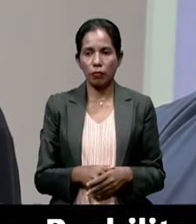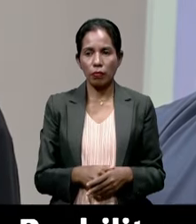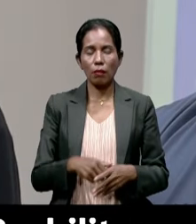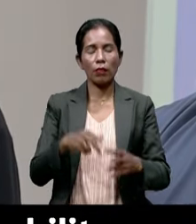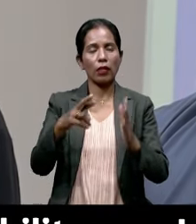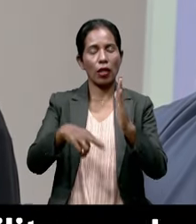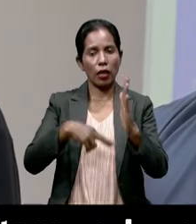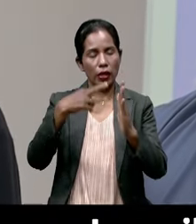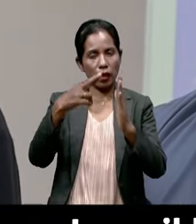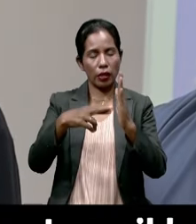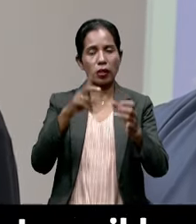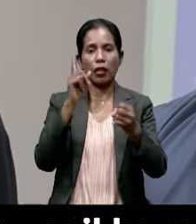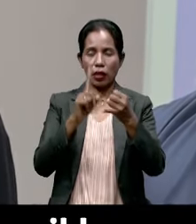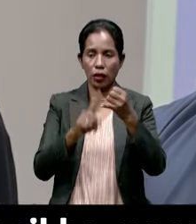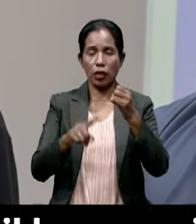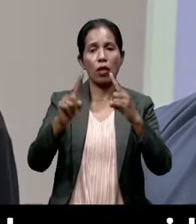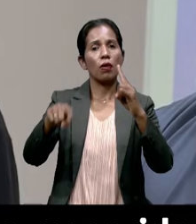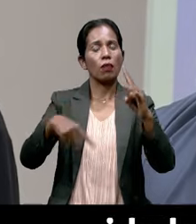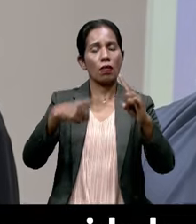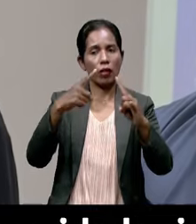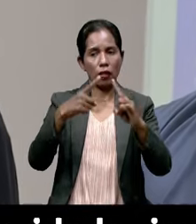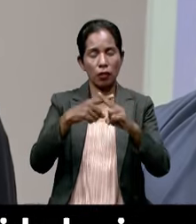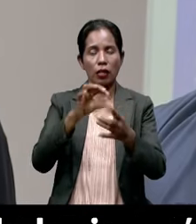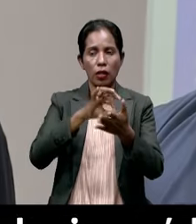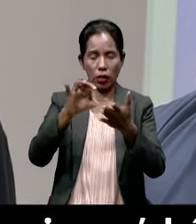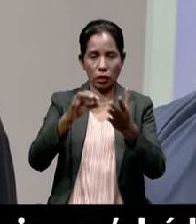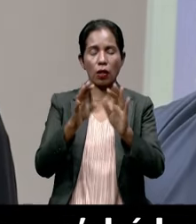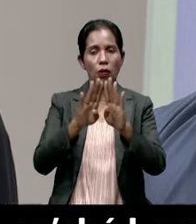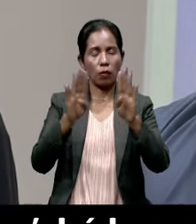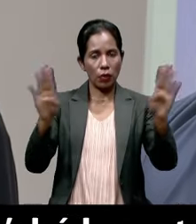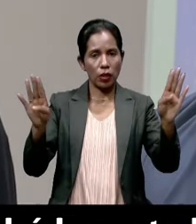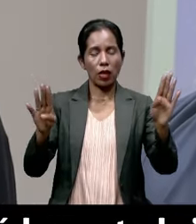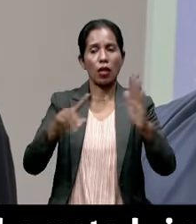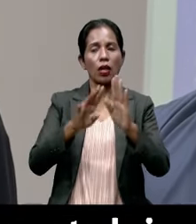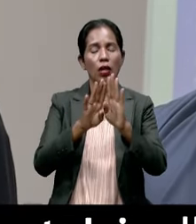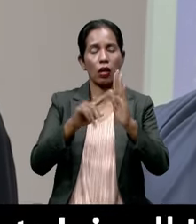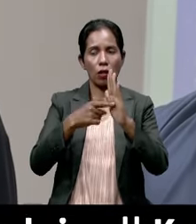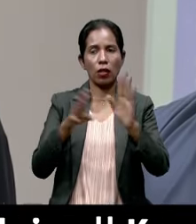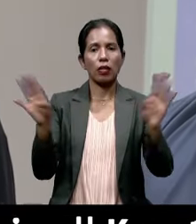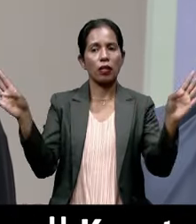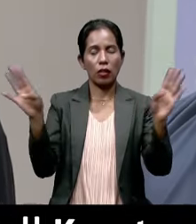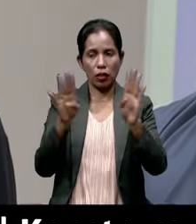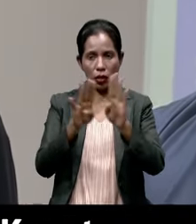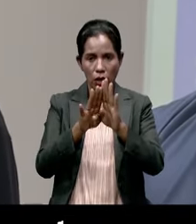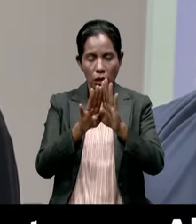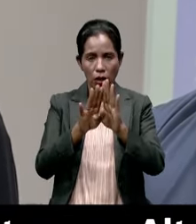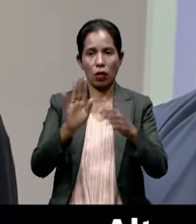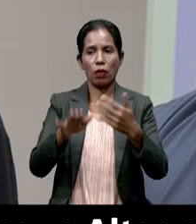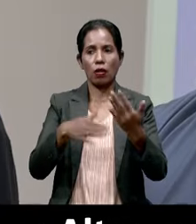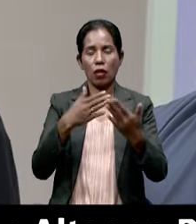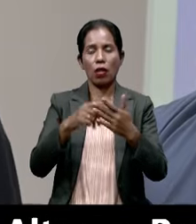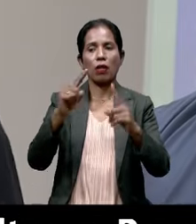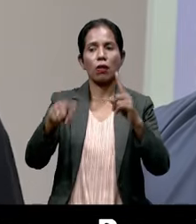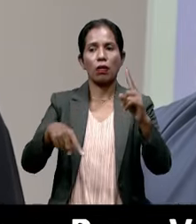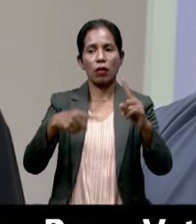Kriterio dala ikus nian, wai hira registração hahu loke, no setaka automaticamente, wai